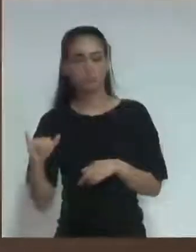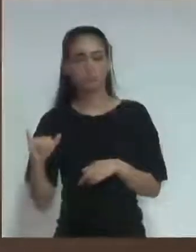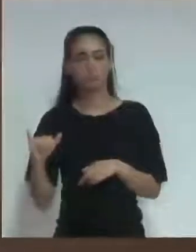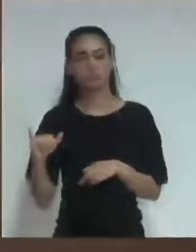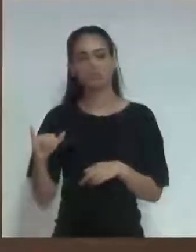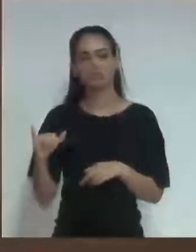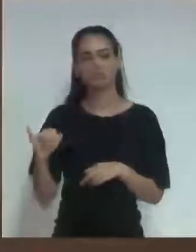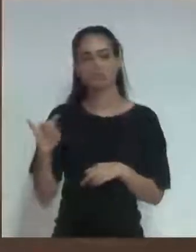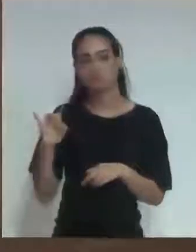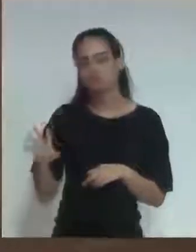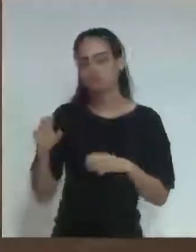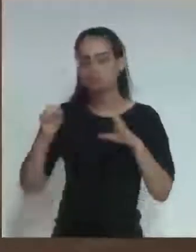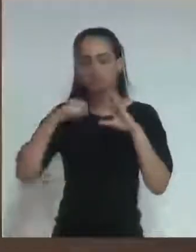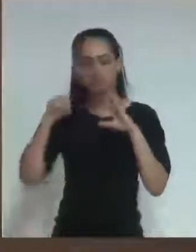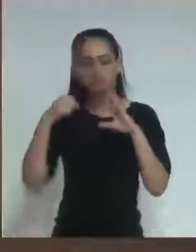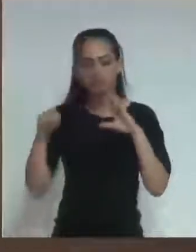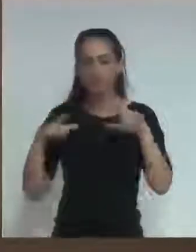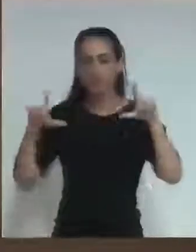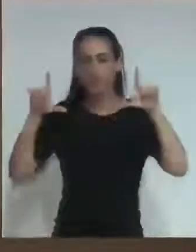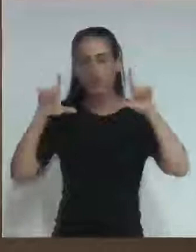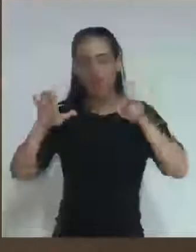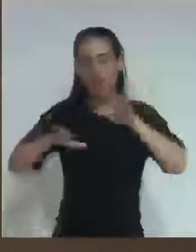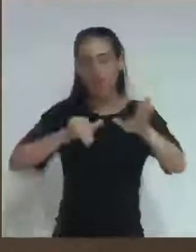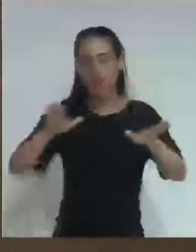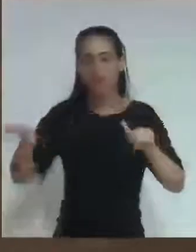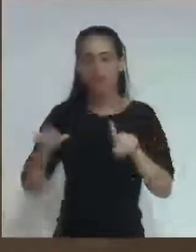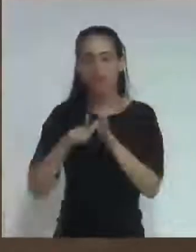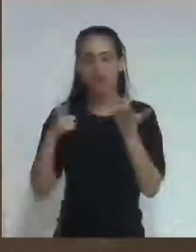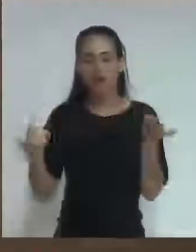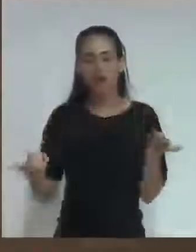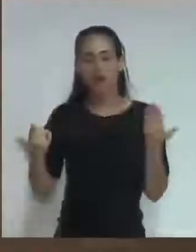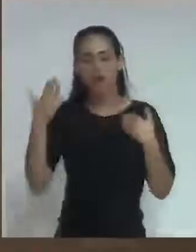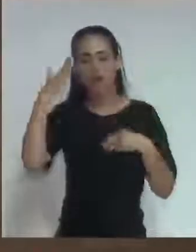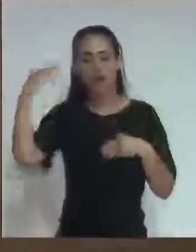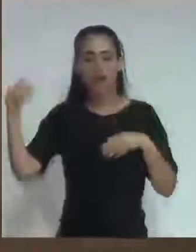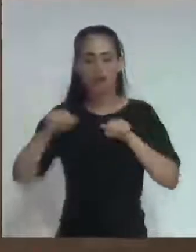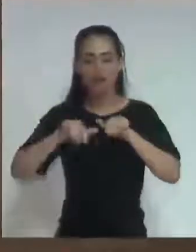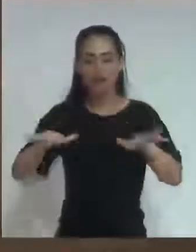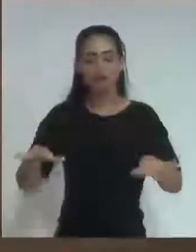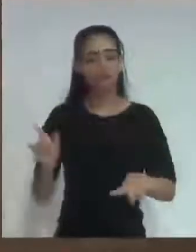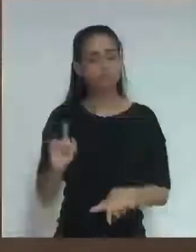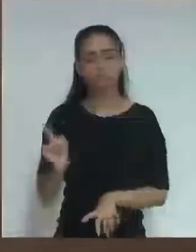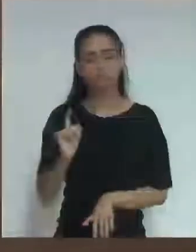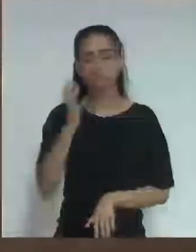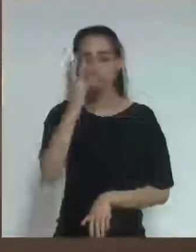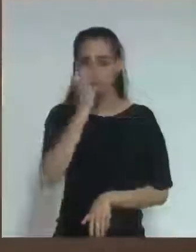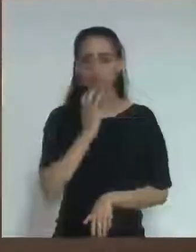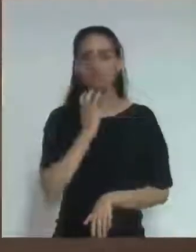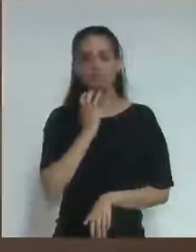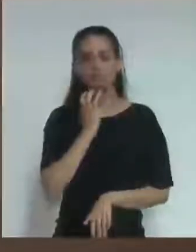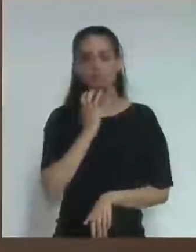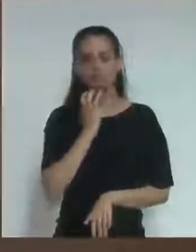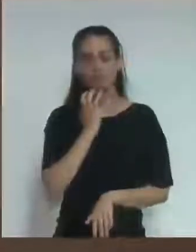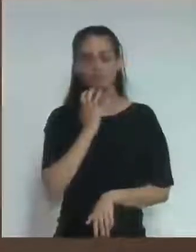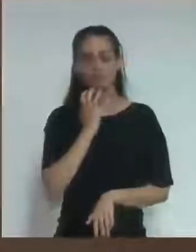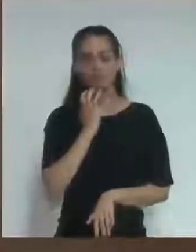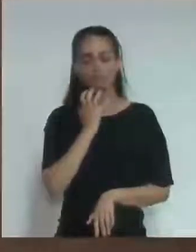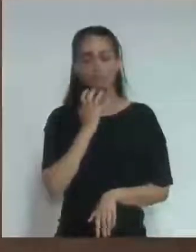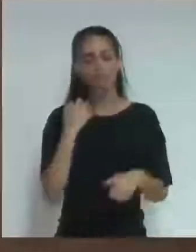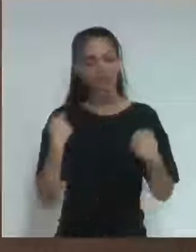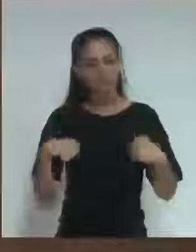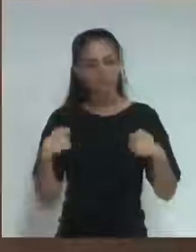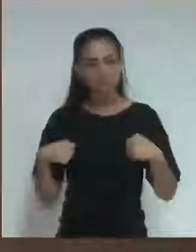oba-oba, para gravar vídeo, para chamar a imprensa, tudo para se autopromover. É uma coisa séria, né? E tem que ser feito o